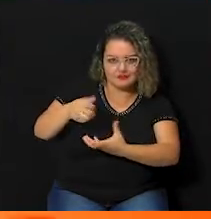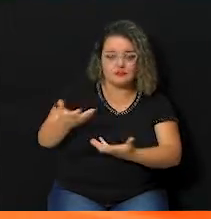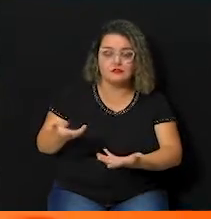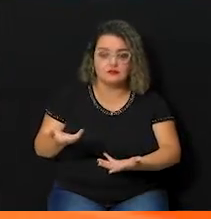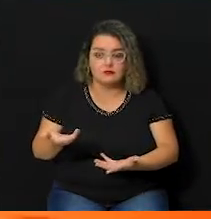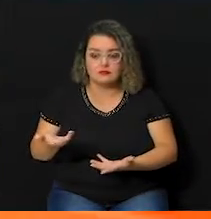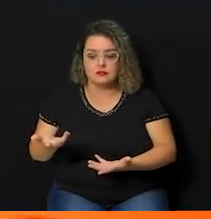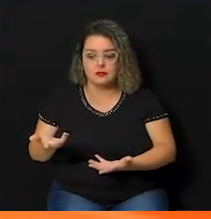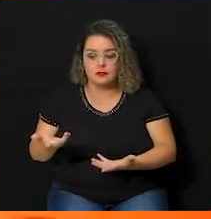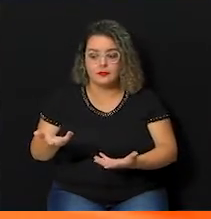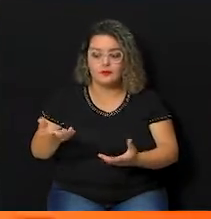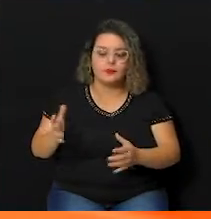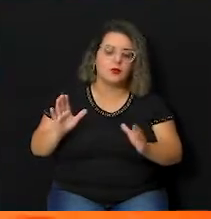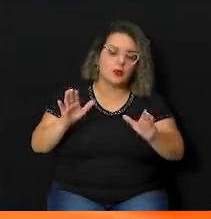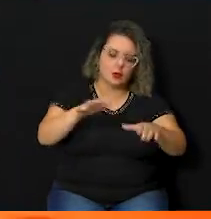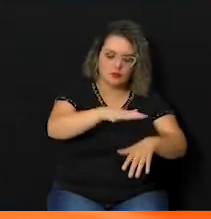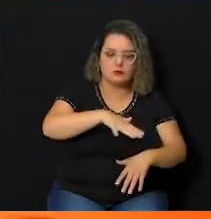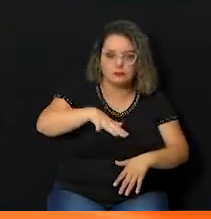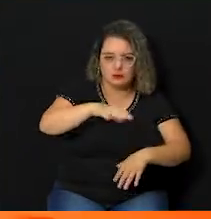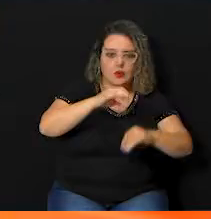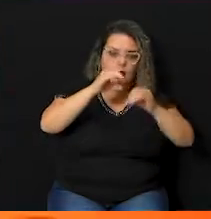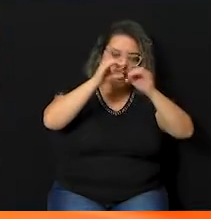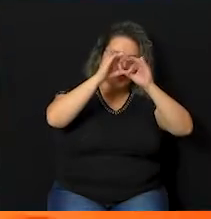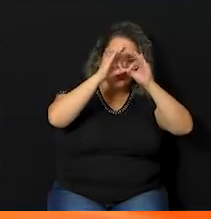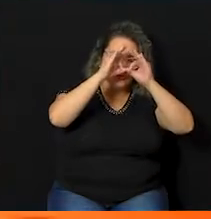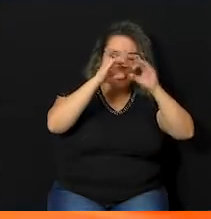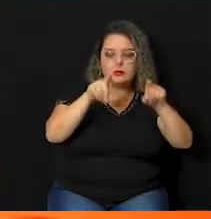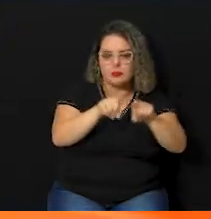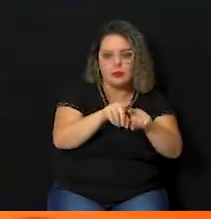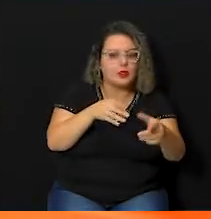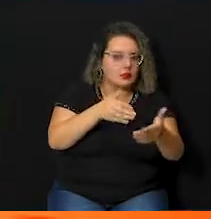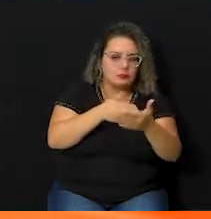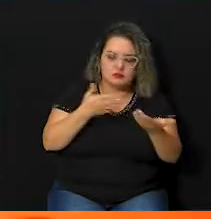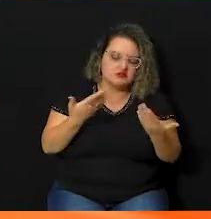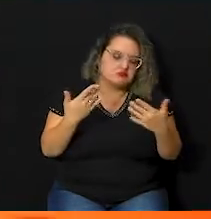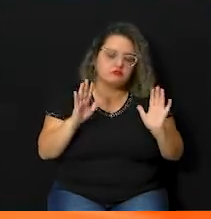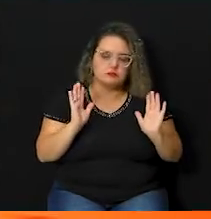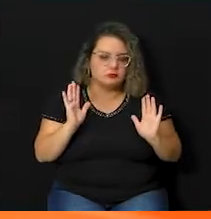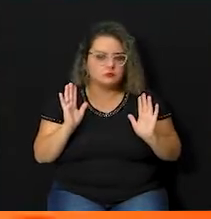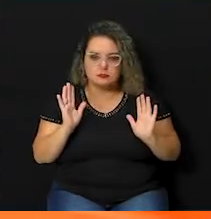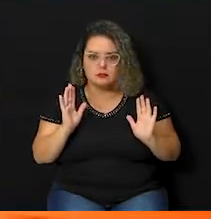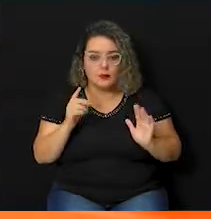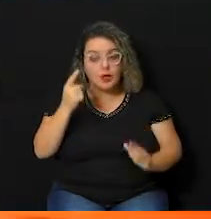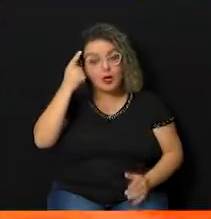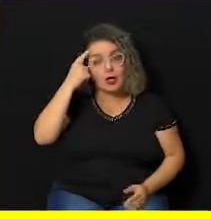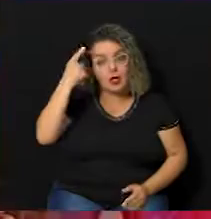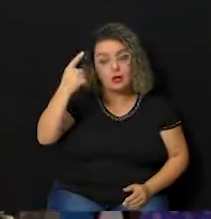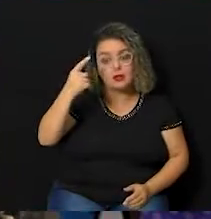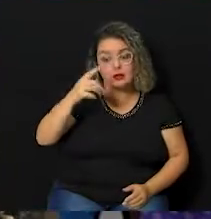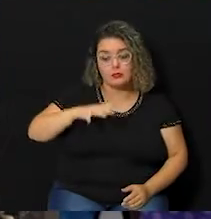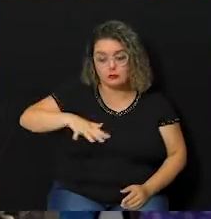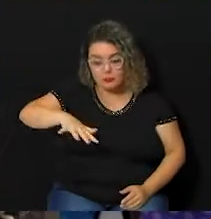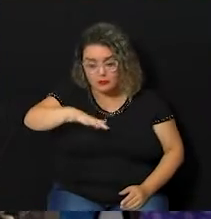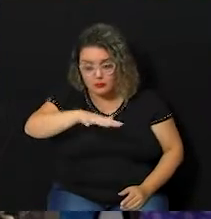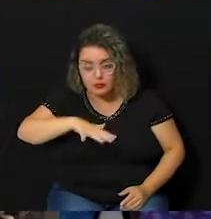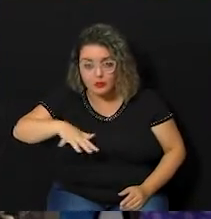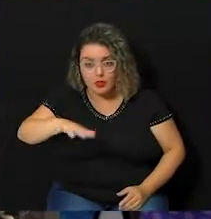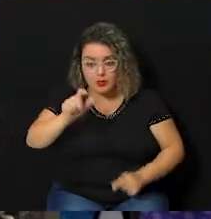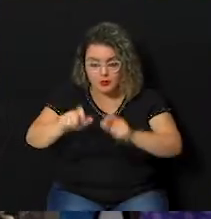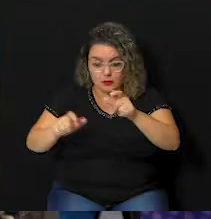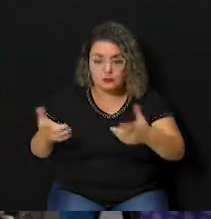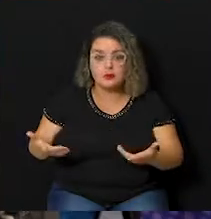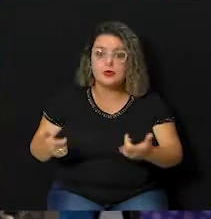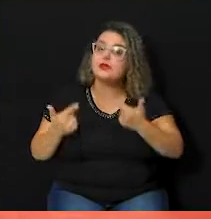talvez, do Batman, que vai ficar meio irritada. Mas eu não ligo. A ideia é pegar o pessoal, fazer o pessoal rir e